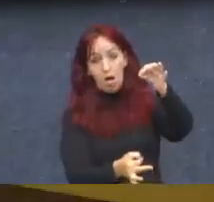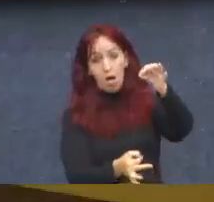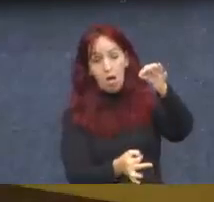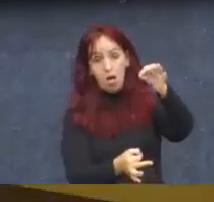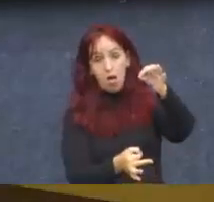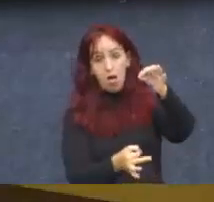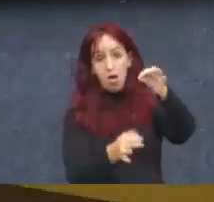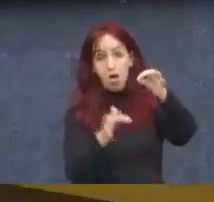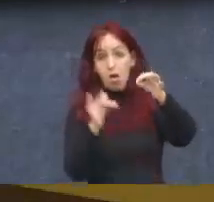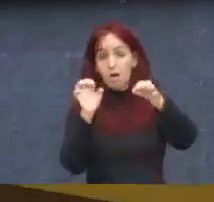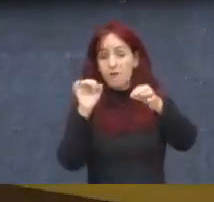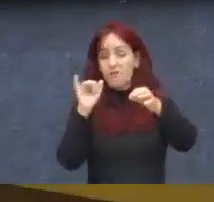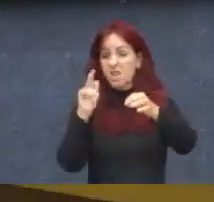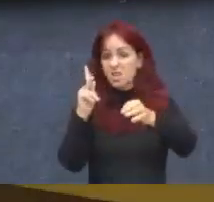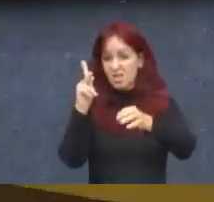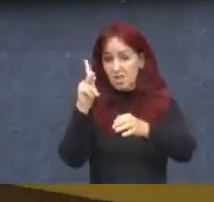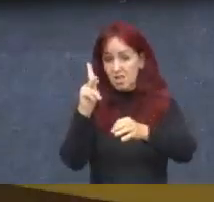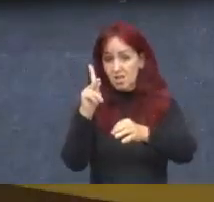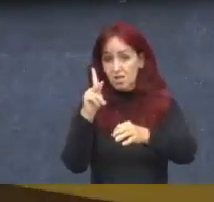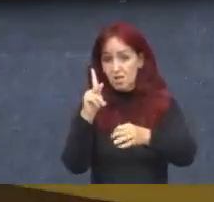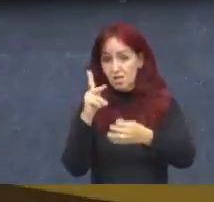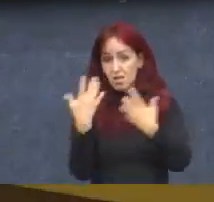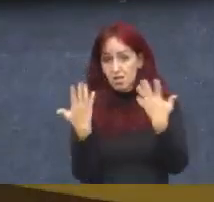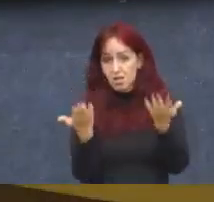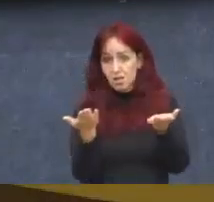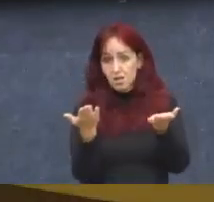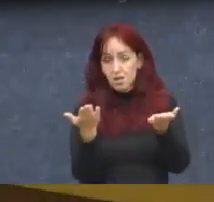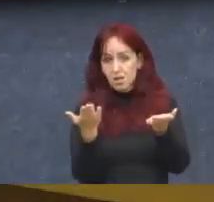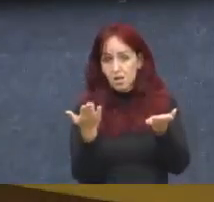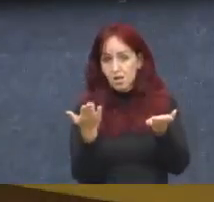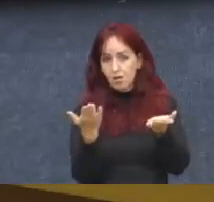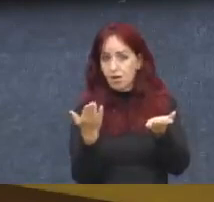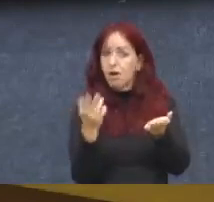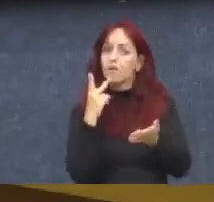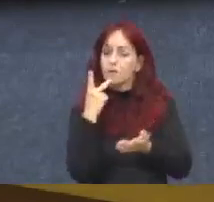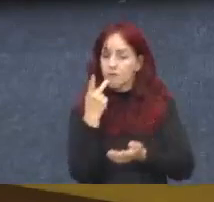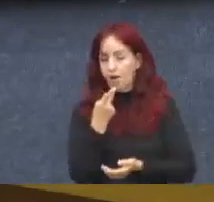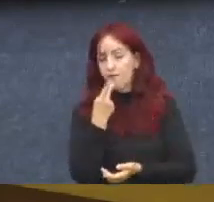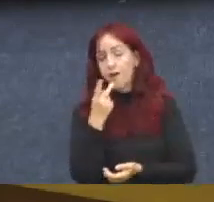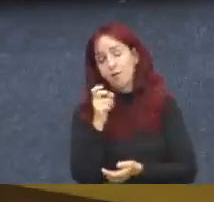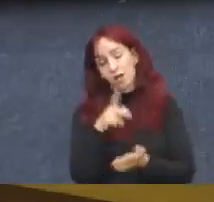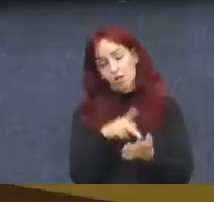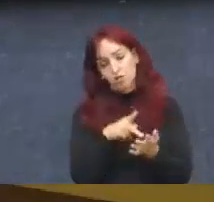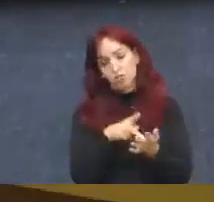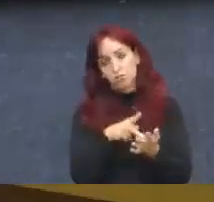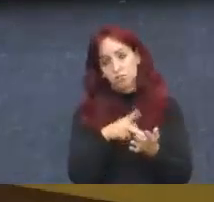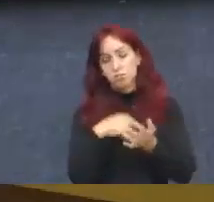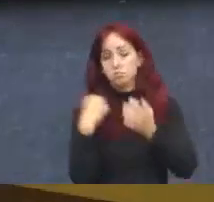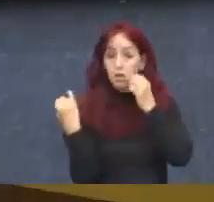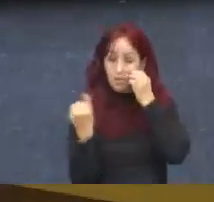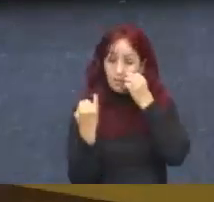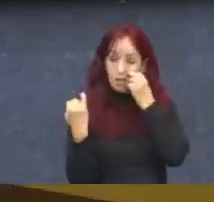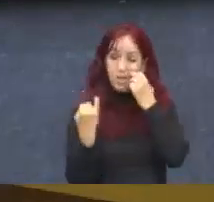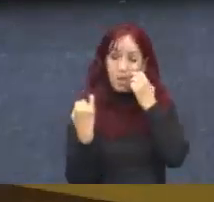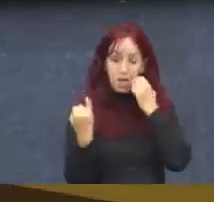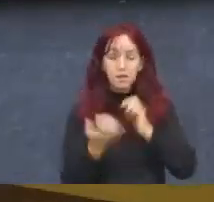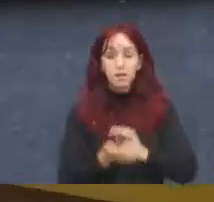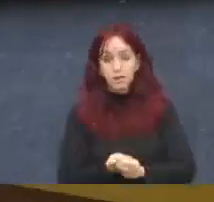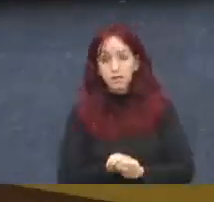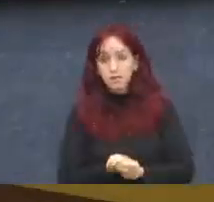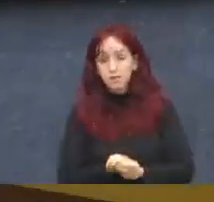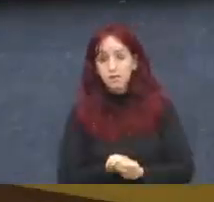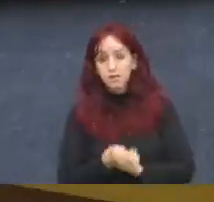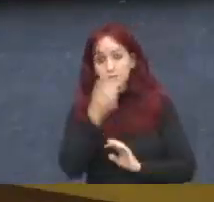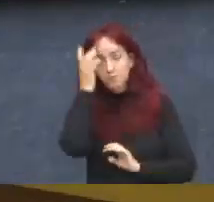do vereador. Agora, ele falou umas verdades. São importantes. A